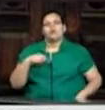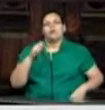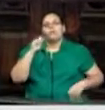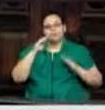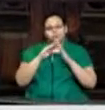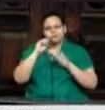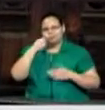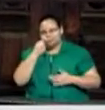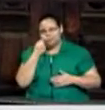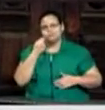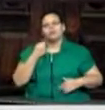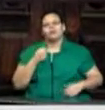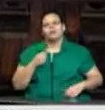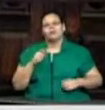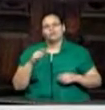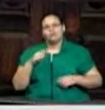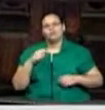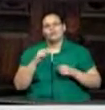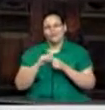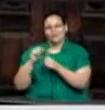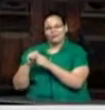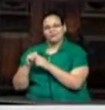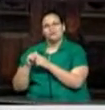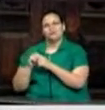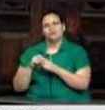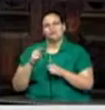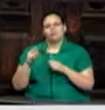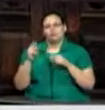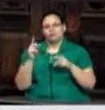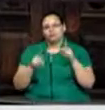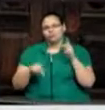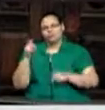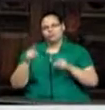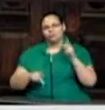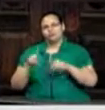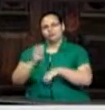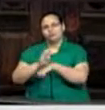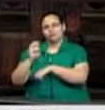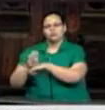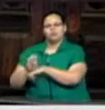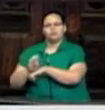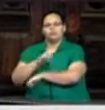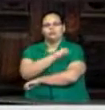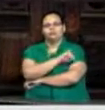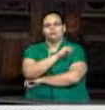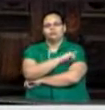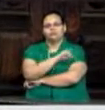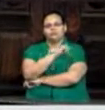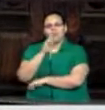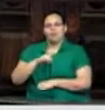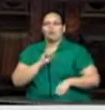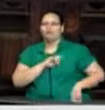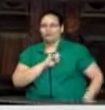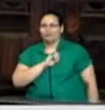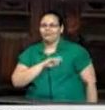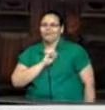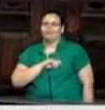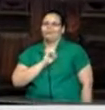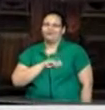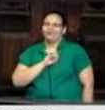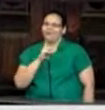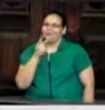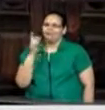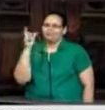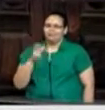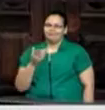e até termas. O que estão fazendo com a população do Estado do Rio de Janeiro é uma sacanagem, para usar